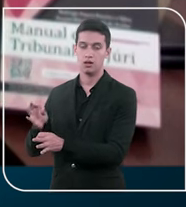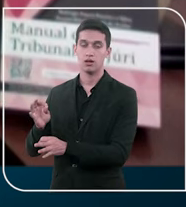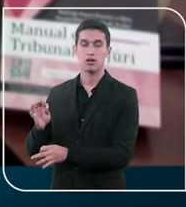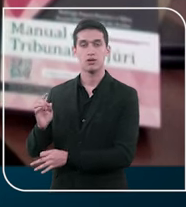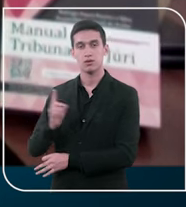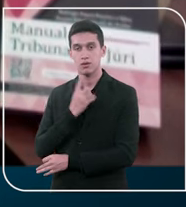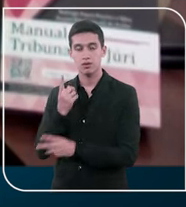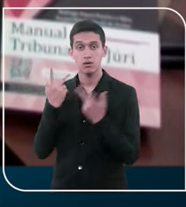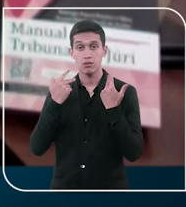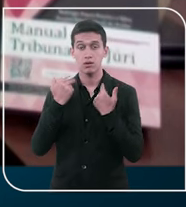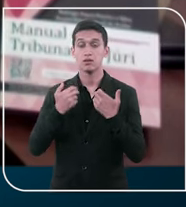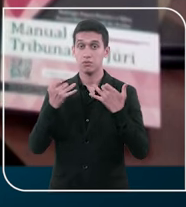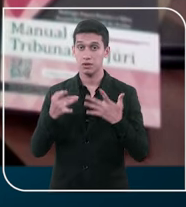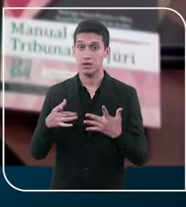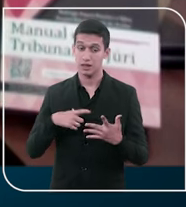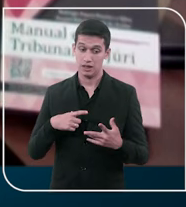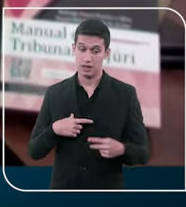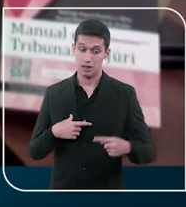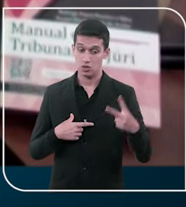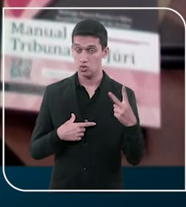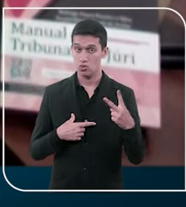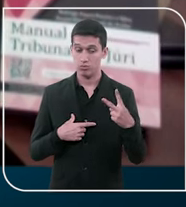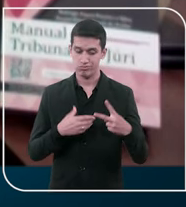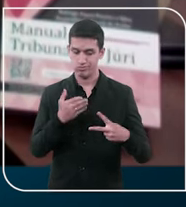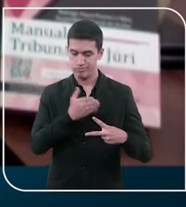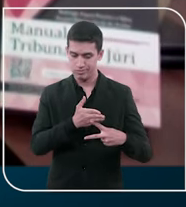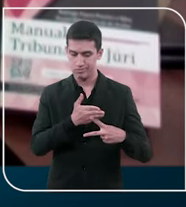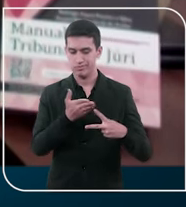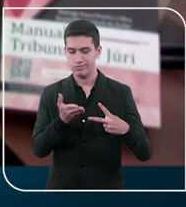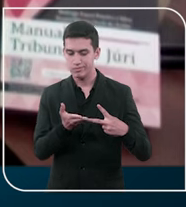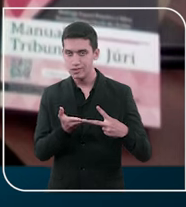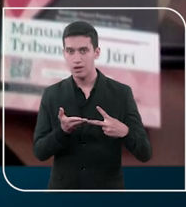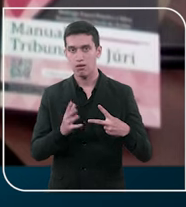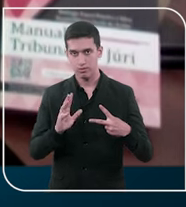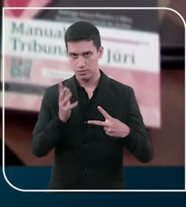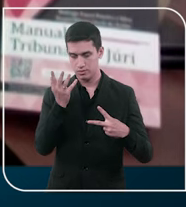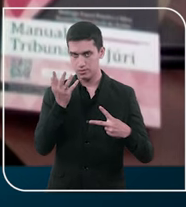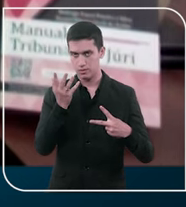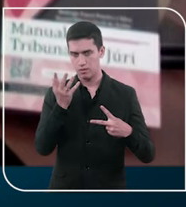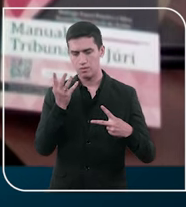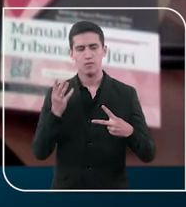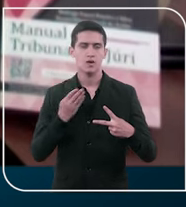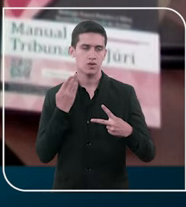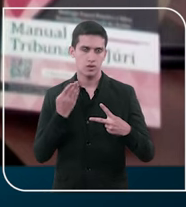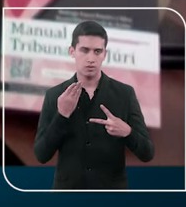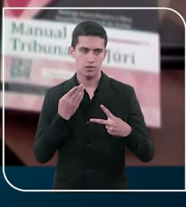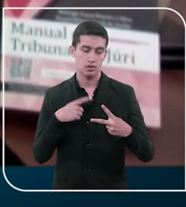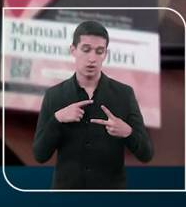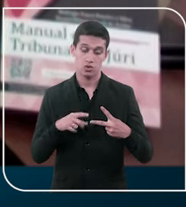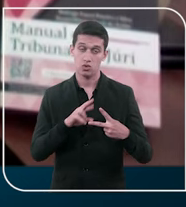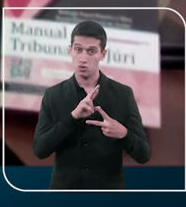Nós chamamos que é um procedimento bifásico, ou seja, são duas fases que vão